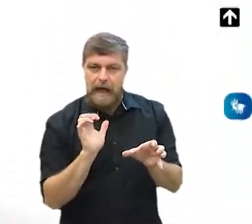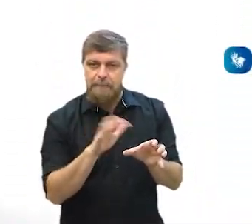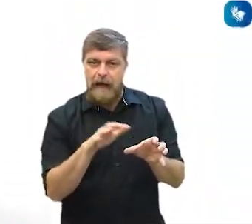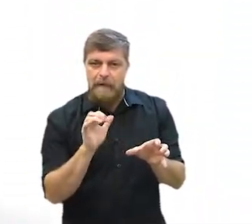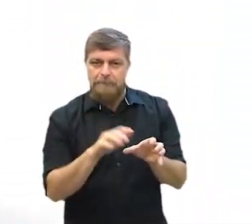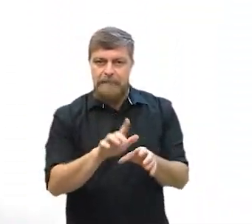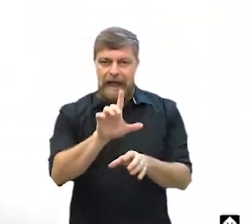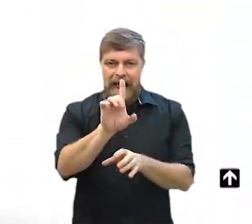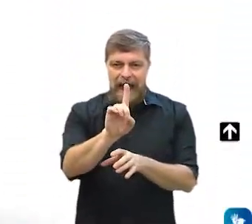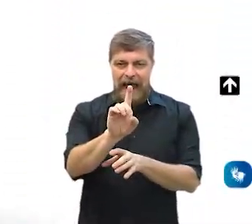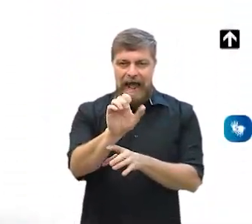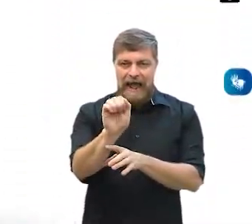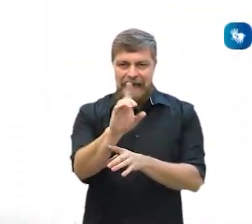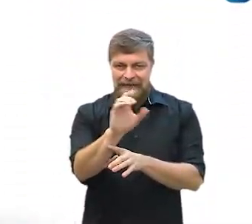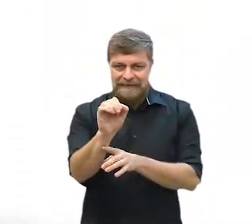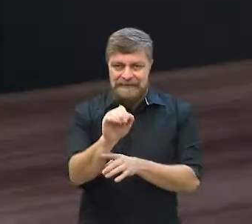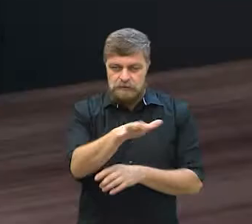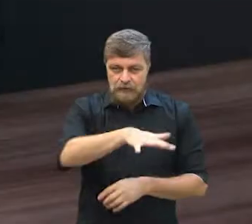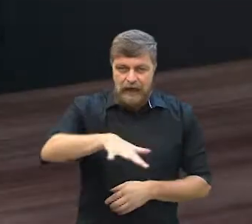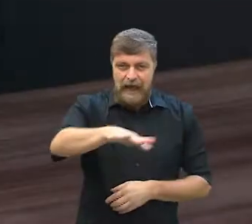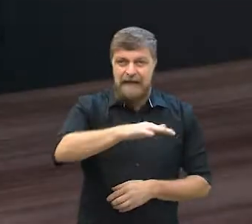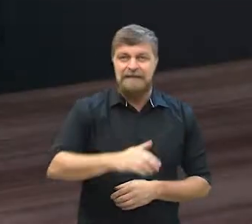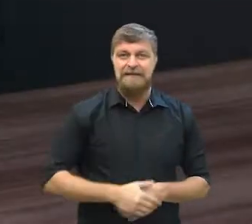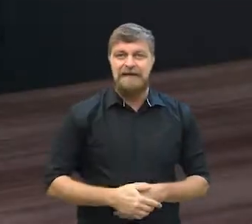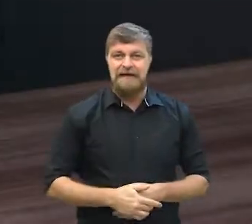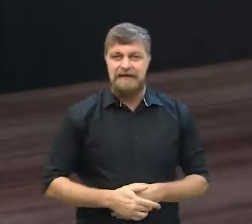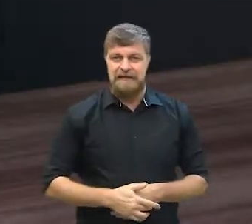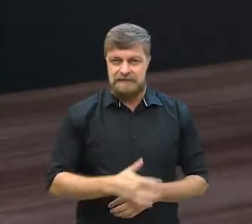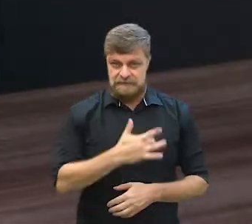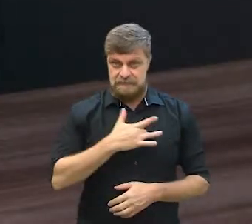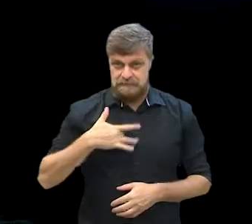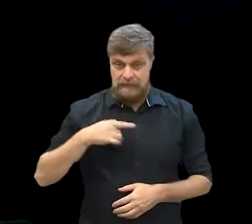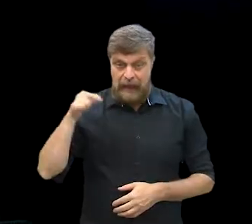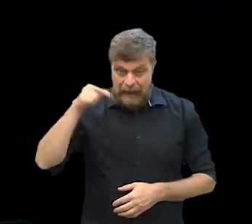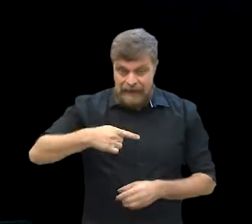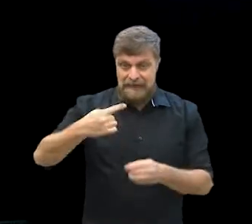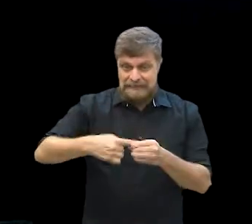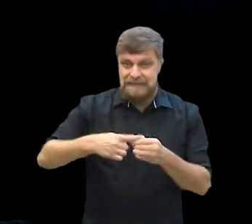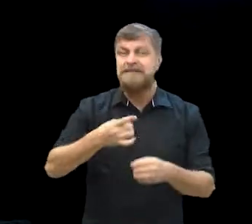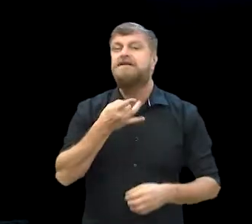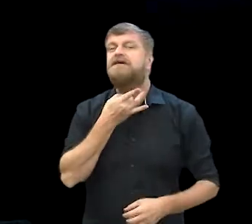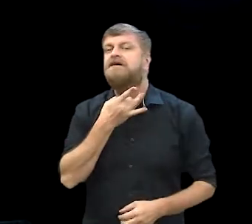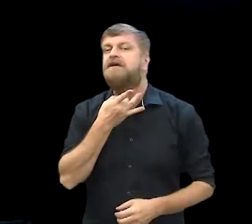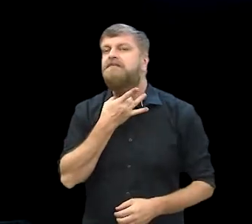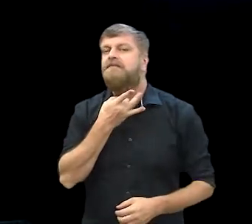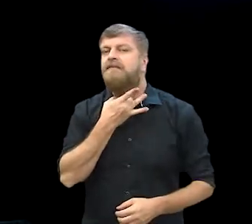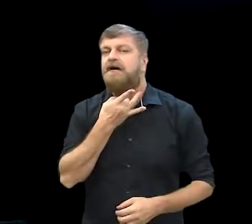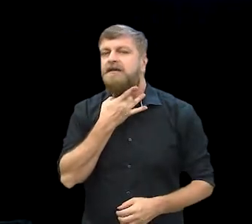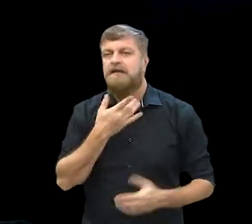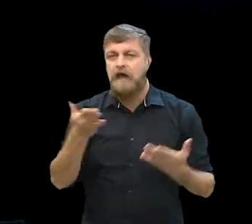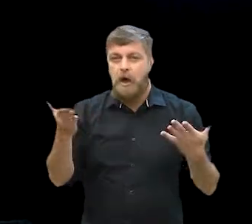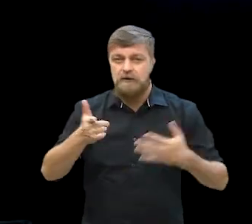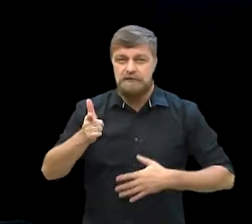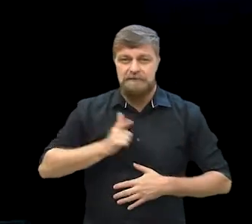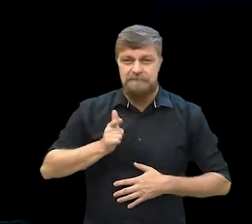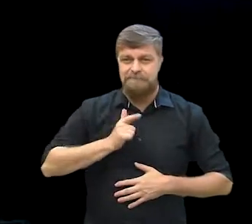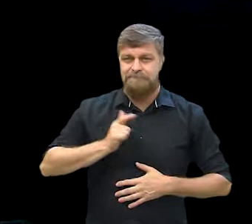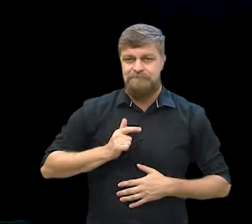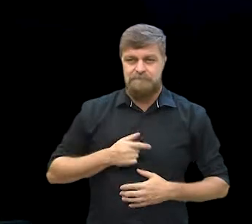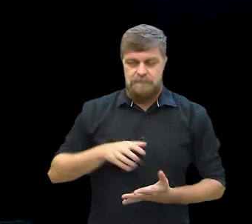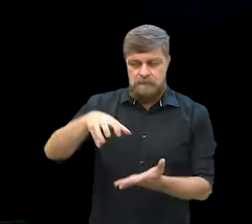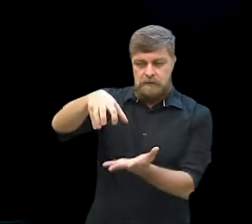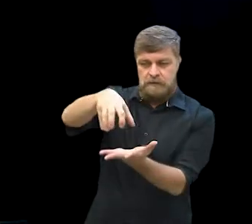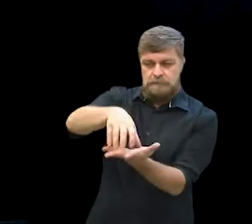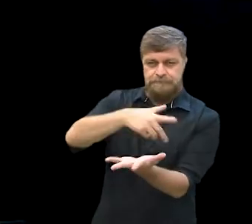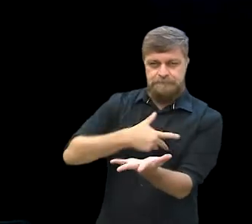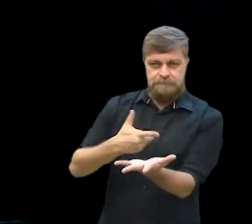Secretaria de Saúde, dados analíticos, né? Isso lá em Marília ainda. Lá em Marília. Então, assim, Marília hoje, ela conta com uma visibilidade,